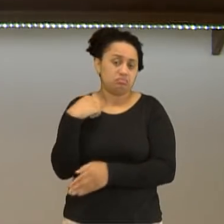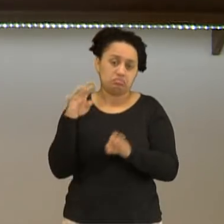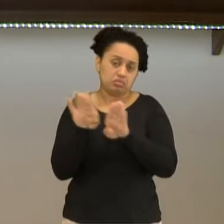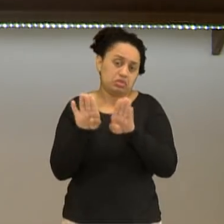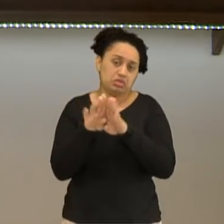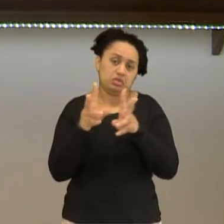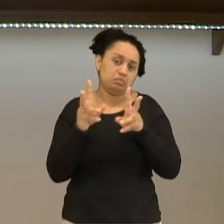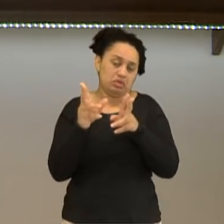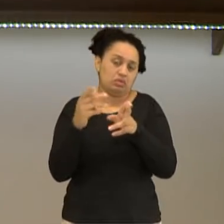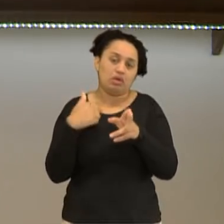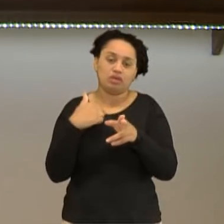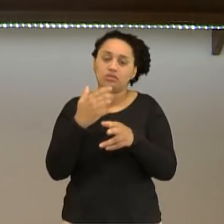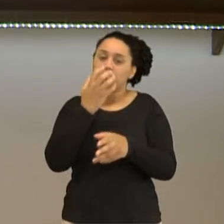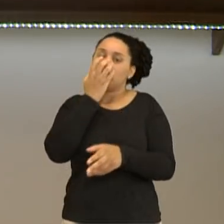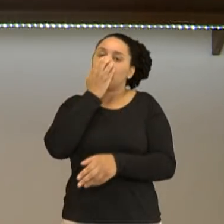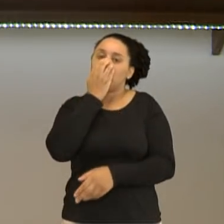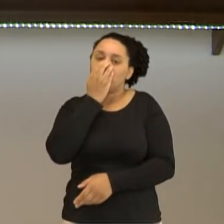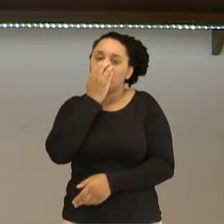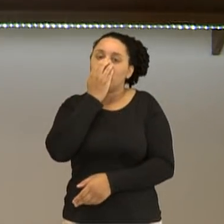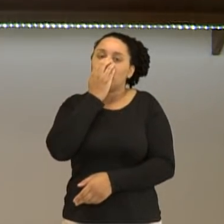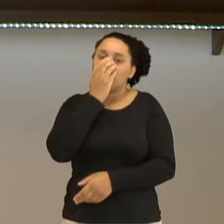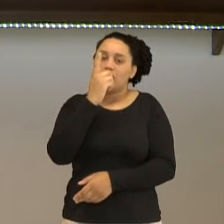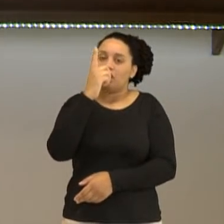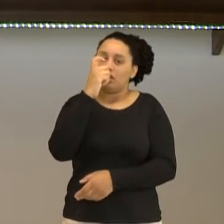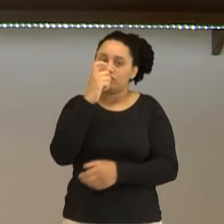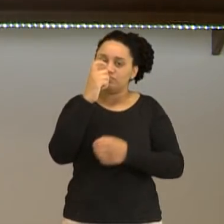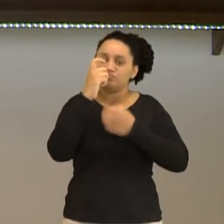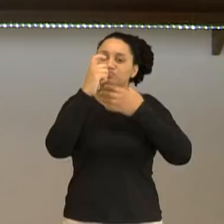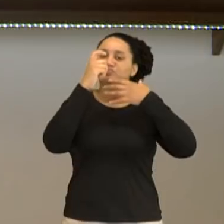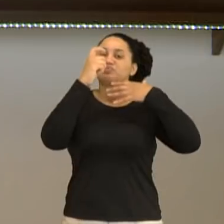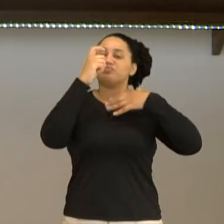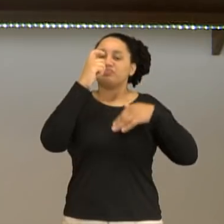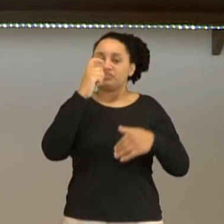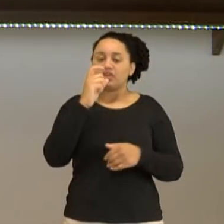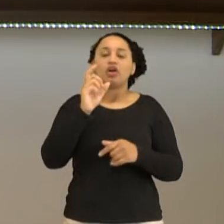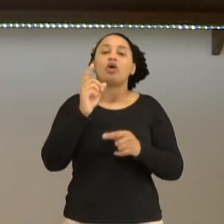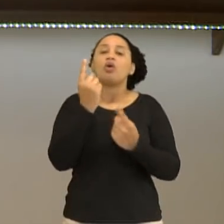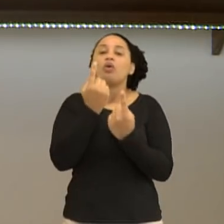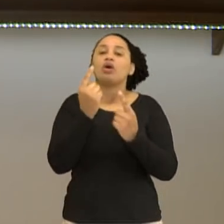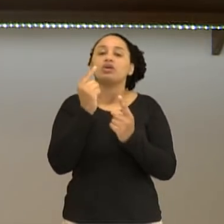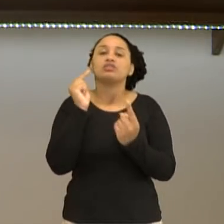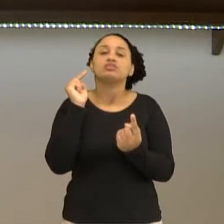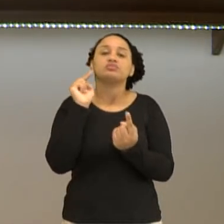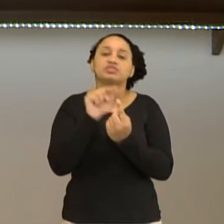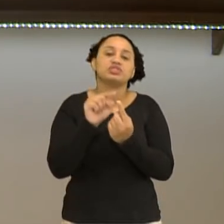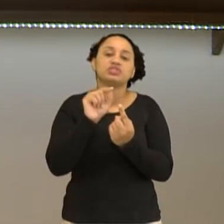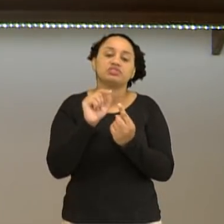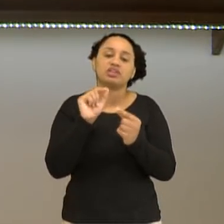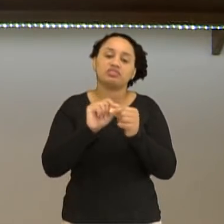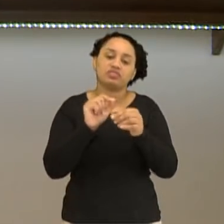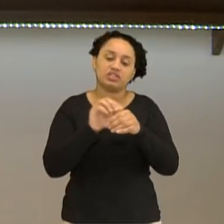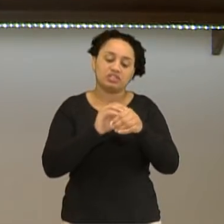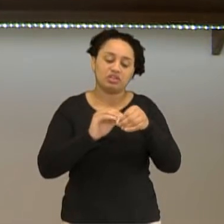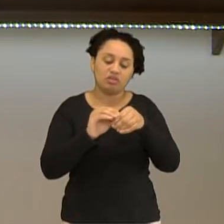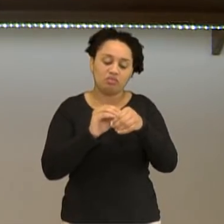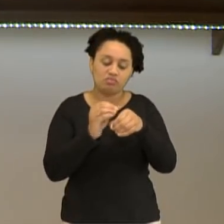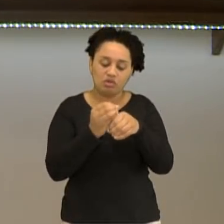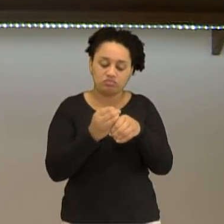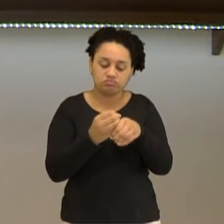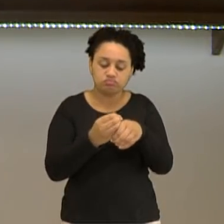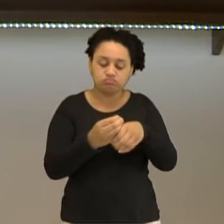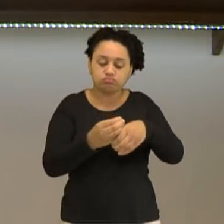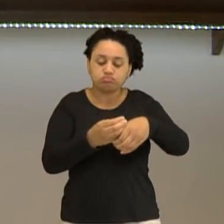aquela bombinha, inspira aquilo ali, né? Qual que é a função principal disso? É fazer uma dilatação, um aumento do